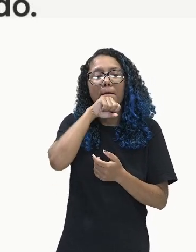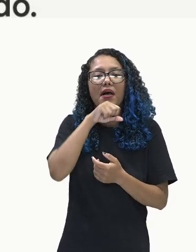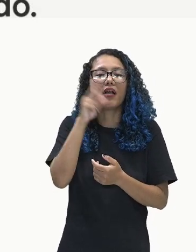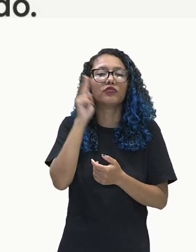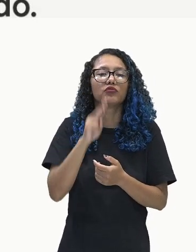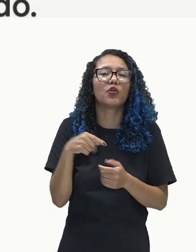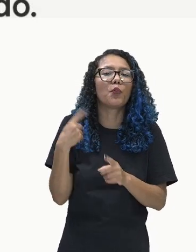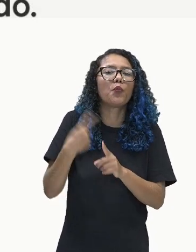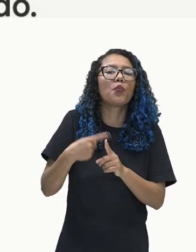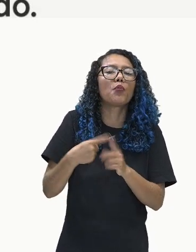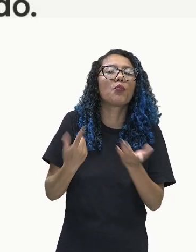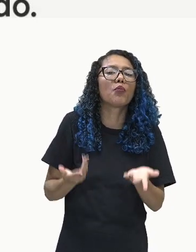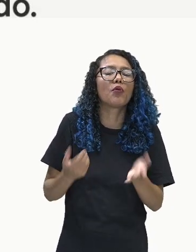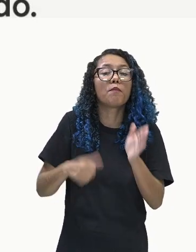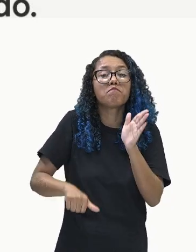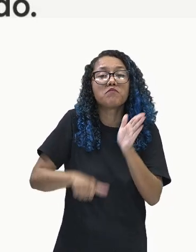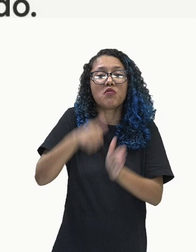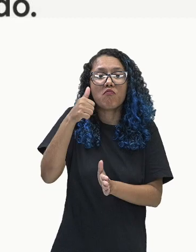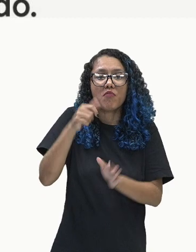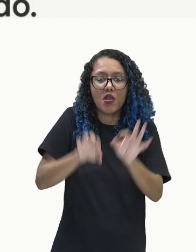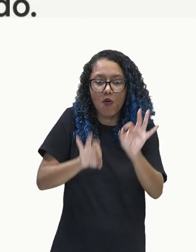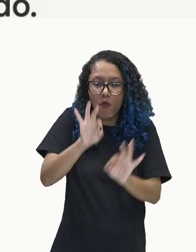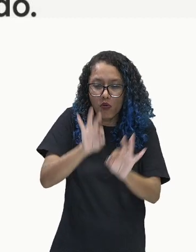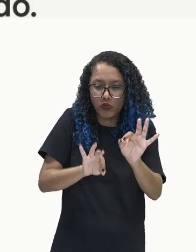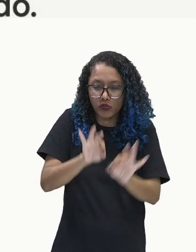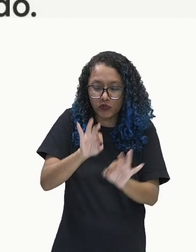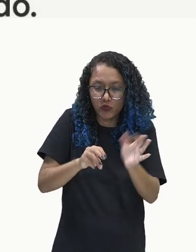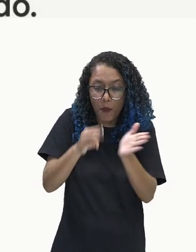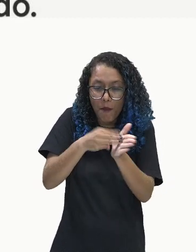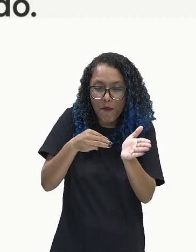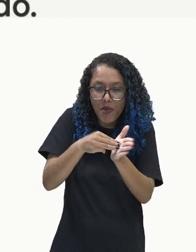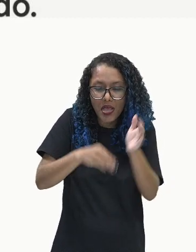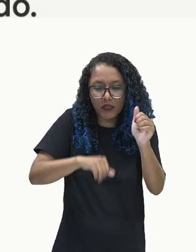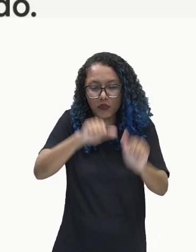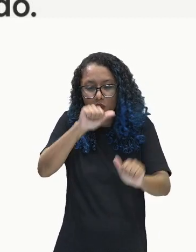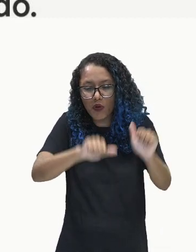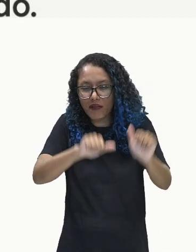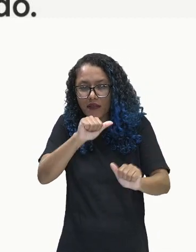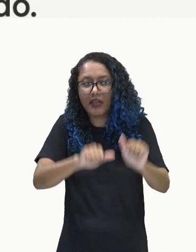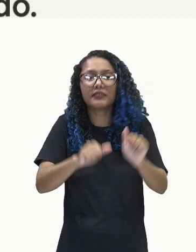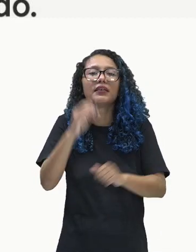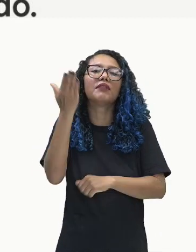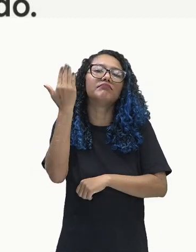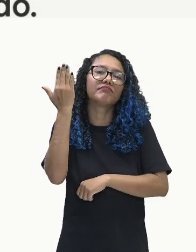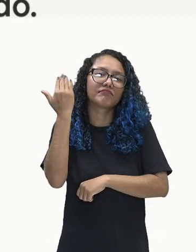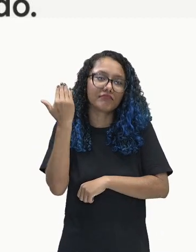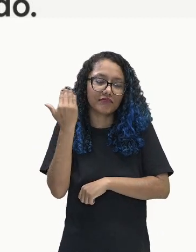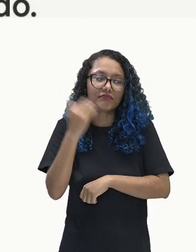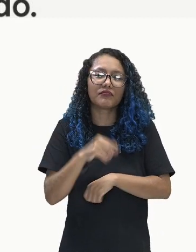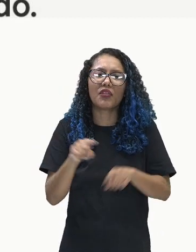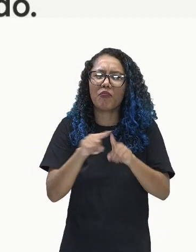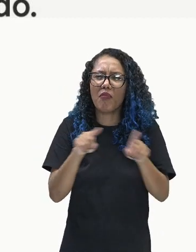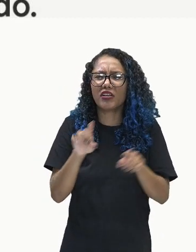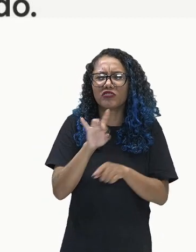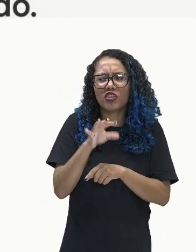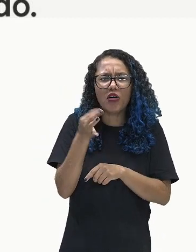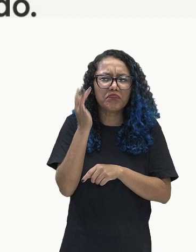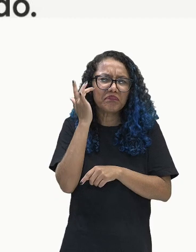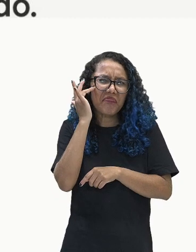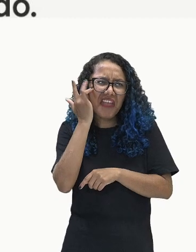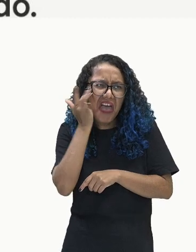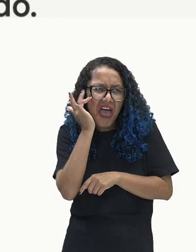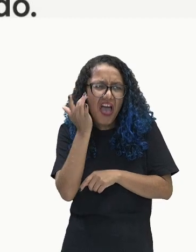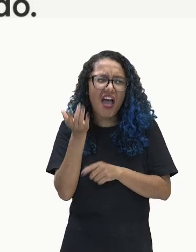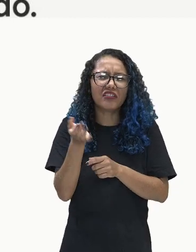o primeiro a desenvolver métodos, analisar o passado, gente, não por meio de achismo, mas sim